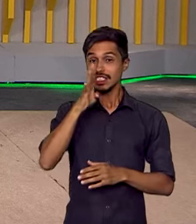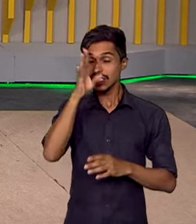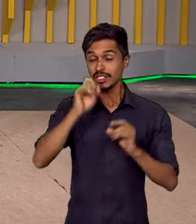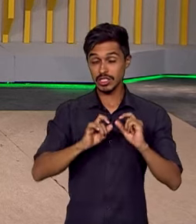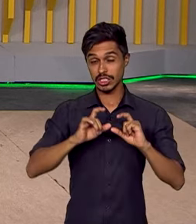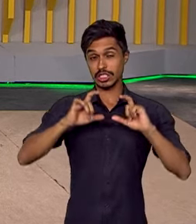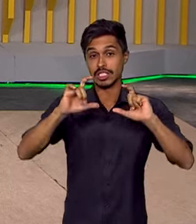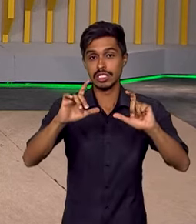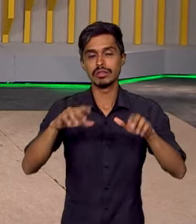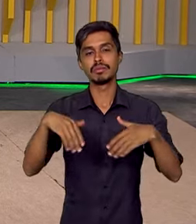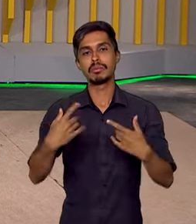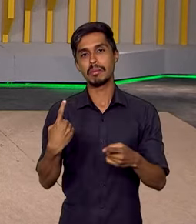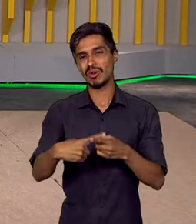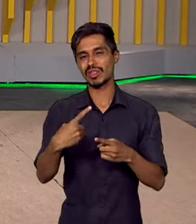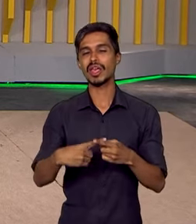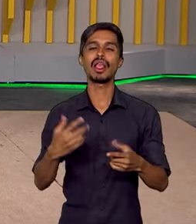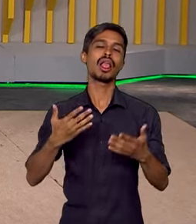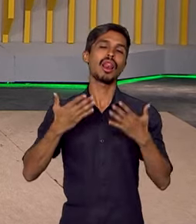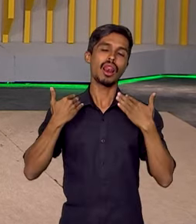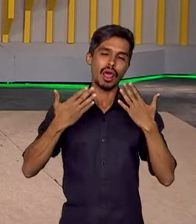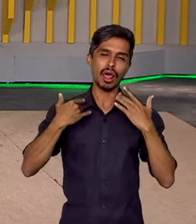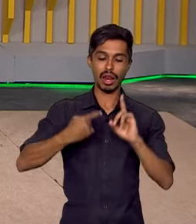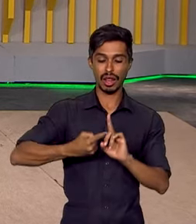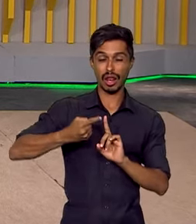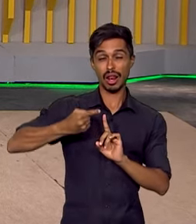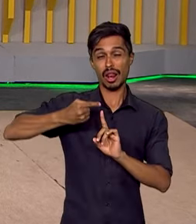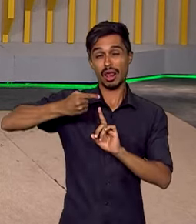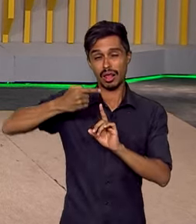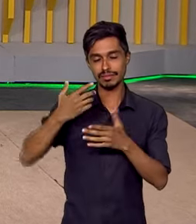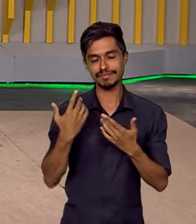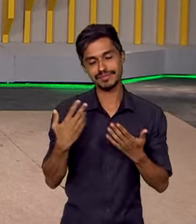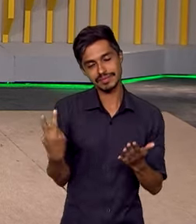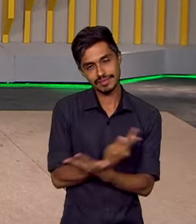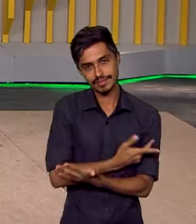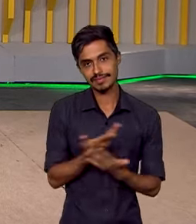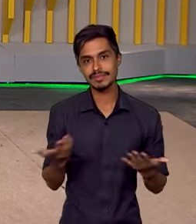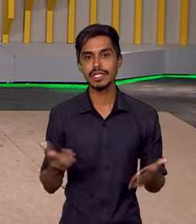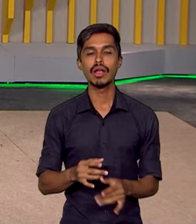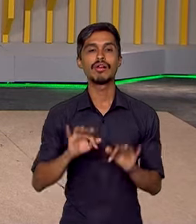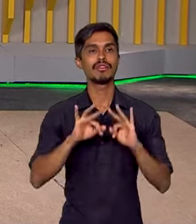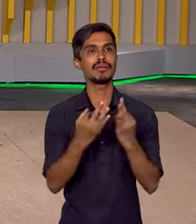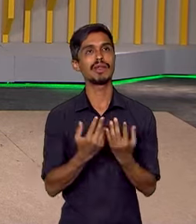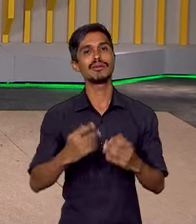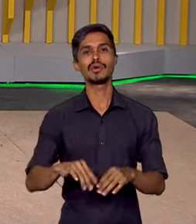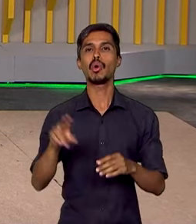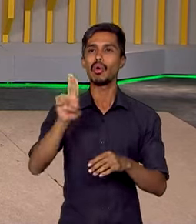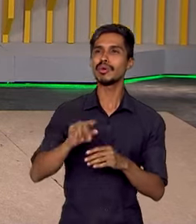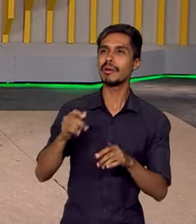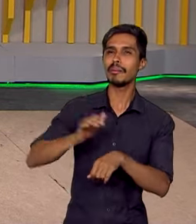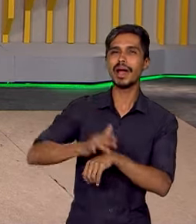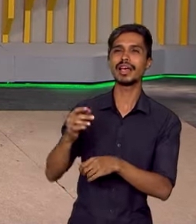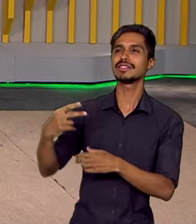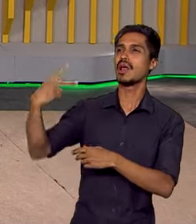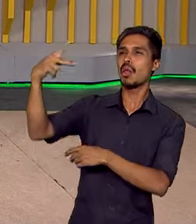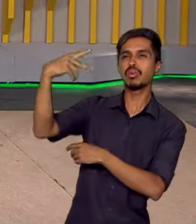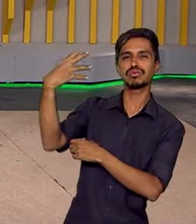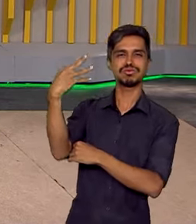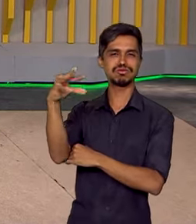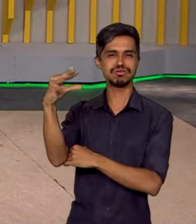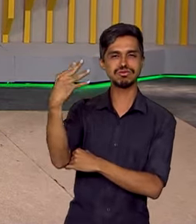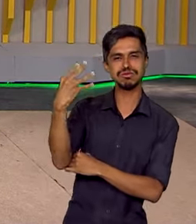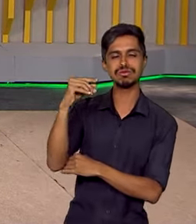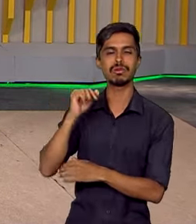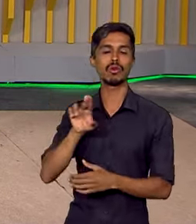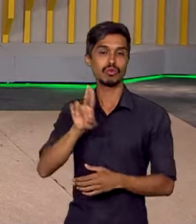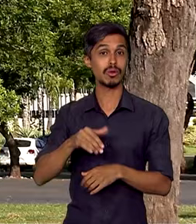padrões, já que as altas temperaturas, nessas altas temperaturas, as famílias ligam mais os aparelhos para se refrescar nos